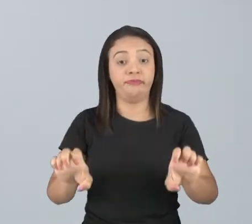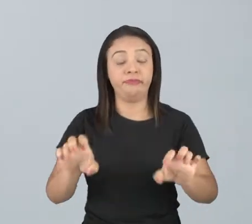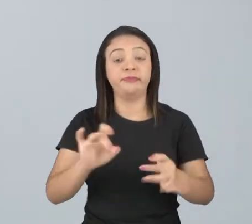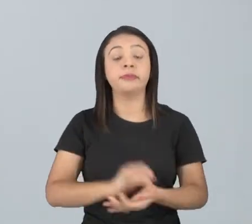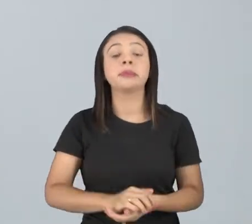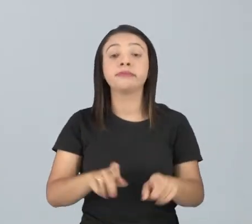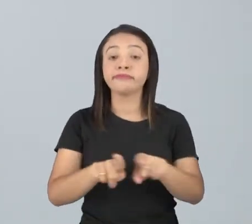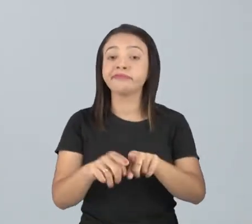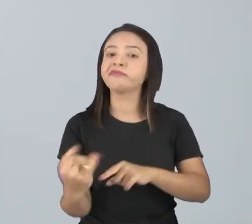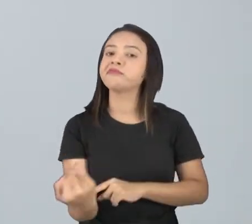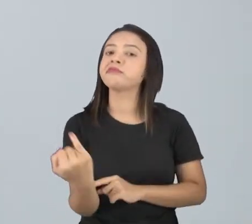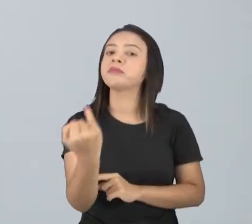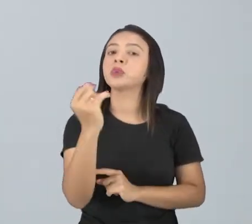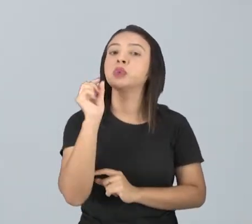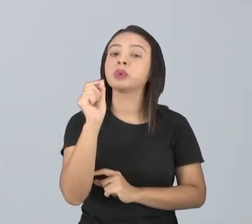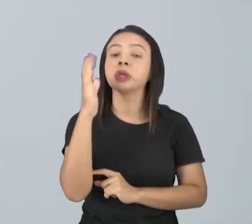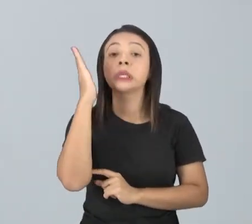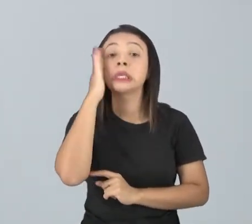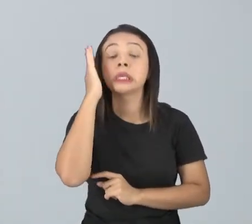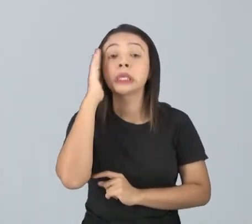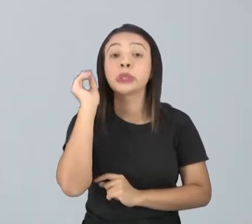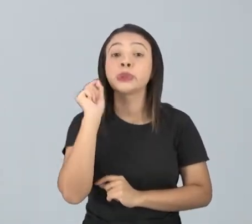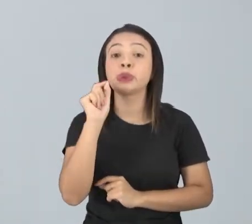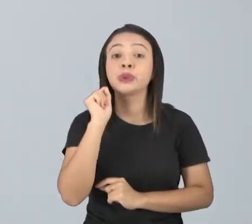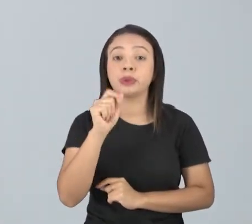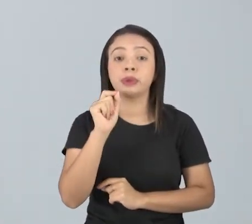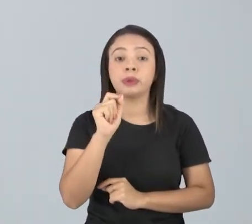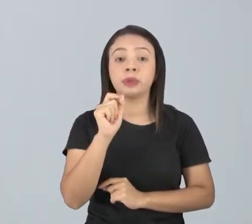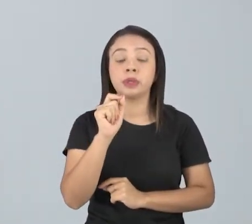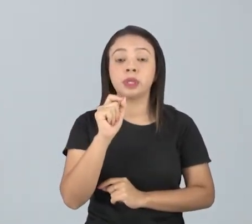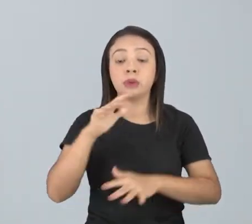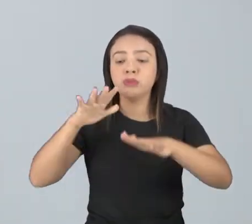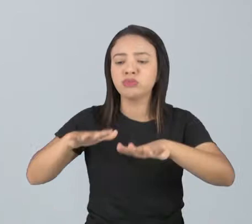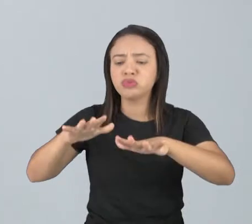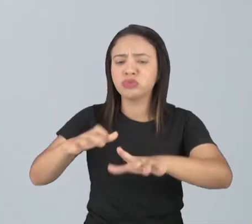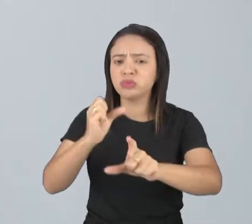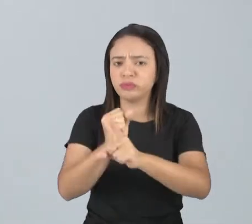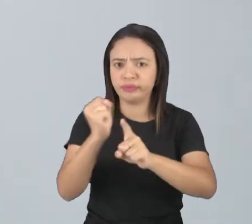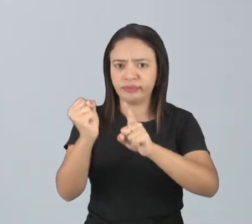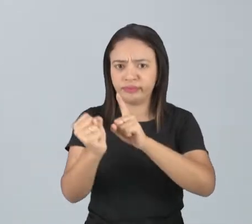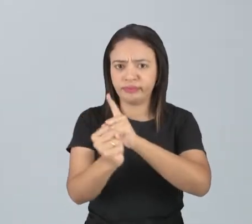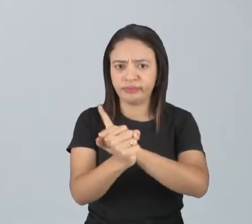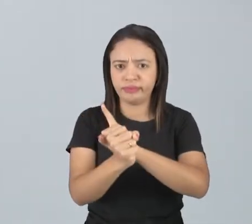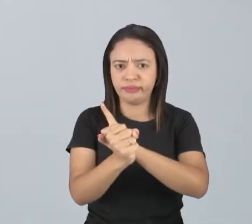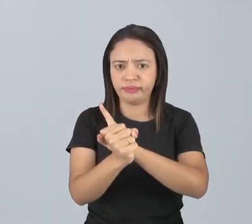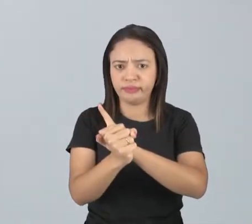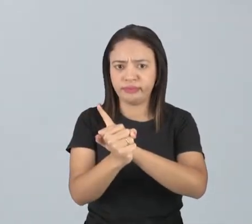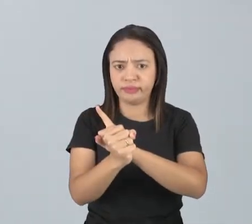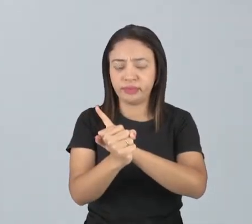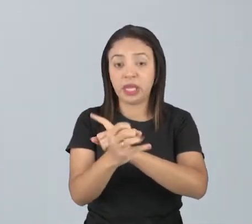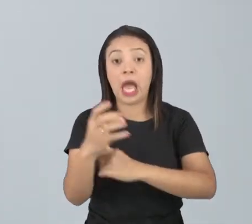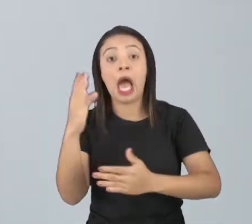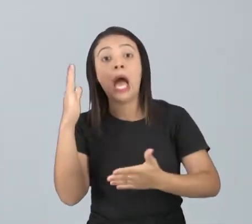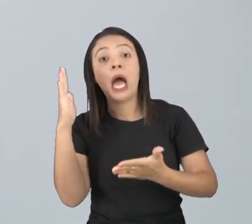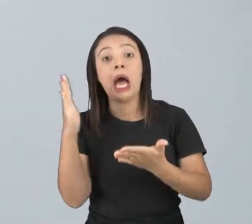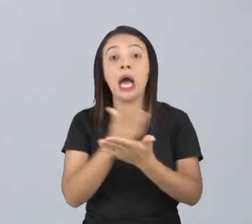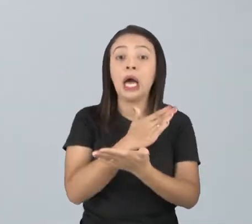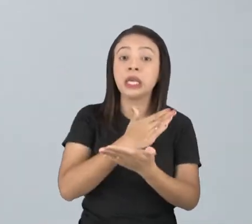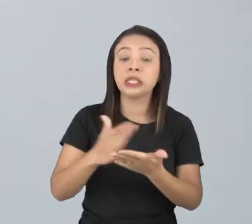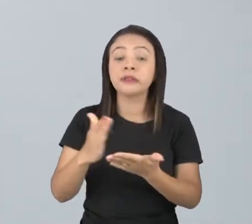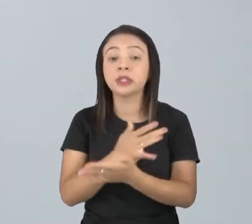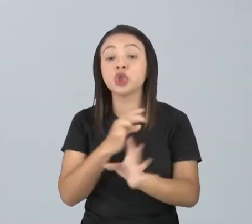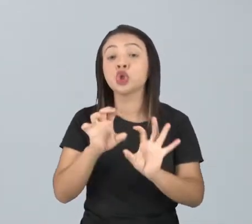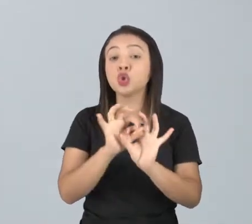coisa importante também de saber é que esses movimentos sociais, eles nem sempre se opõem ao governo, às ideias